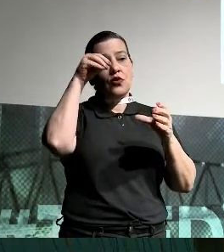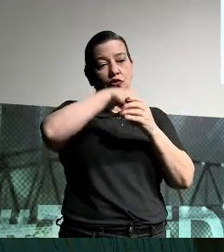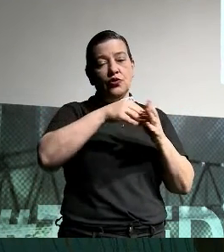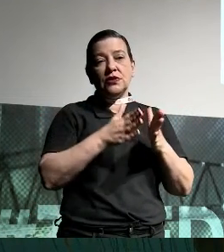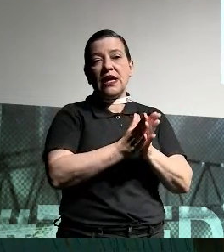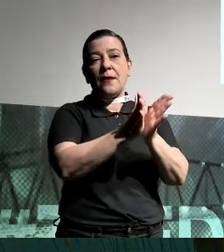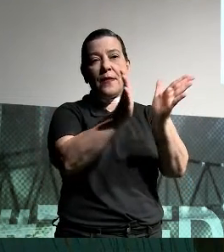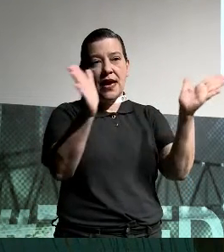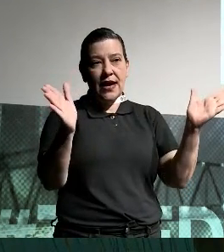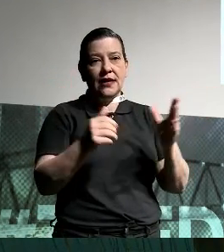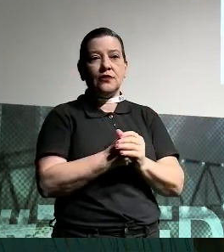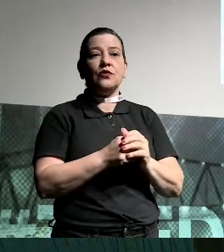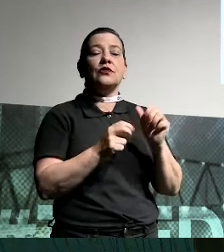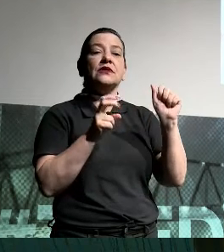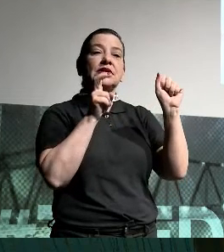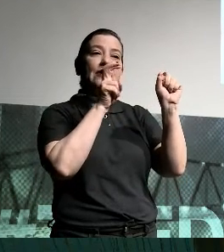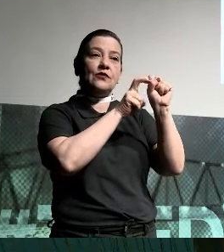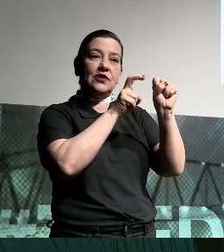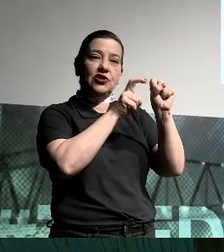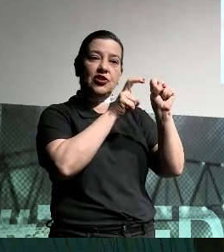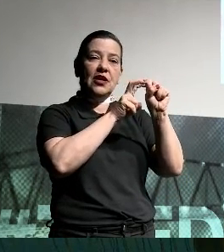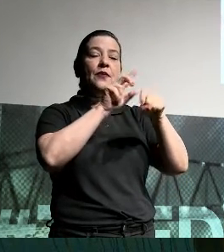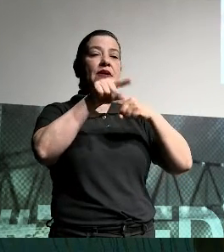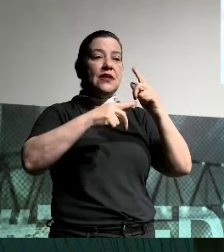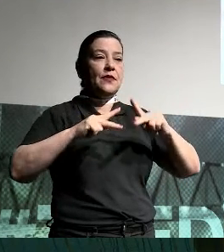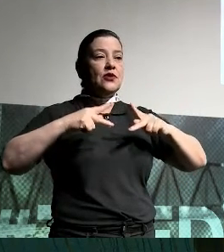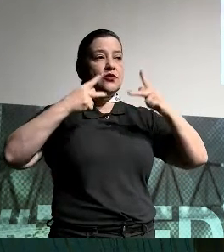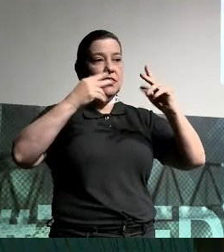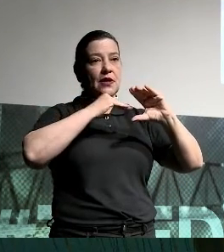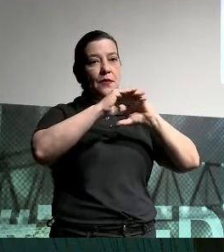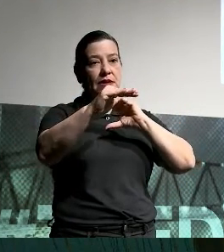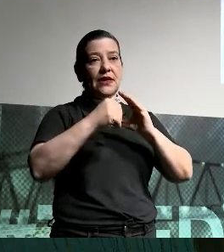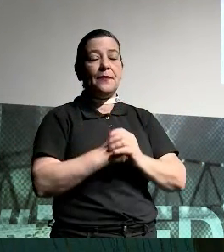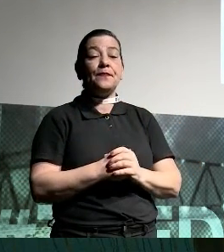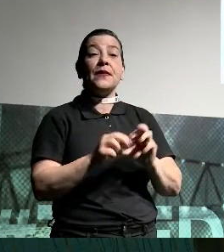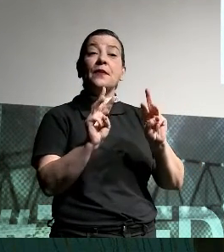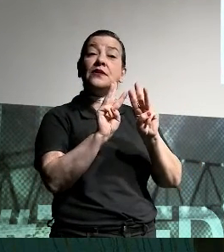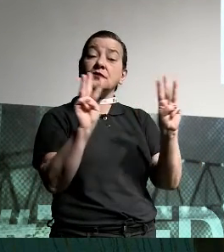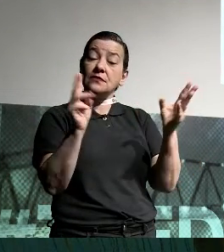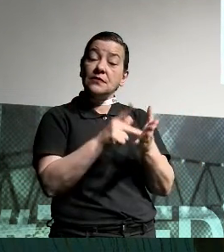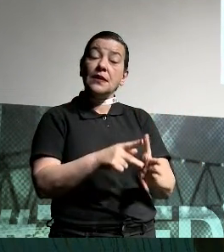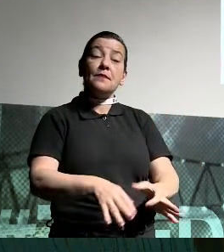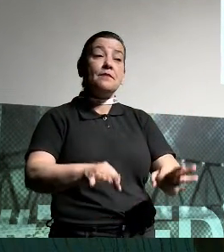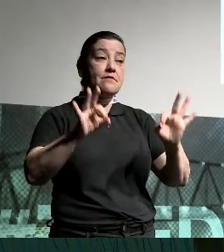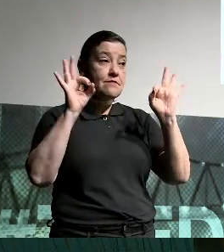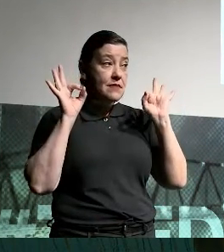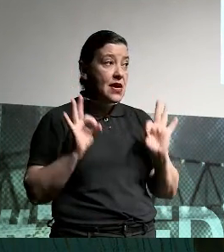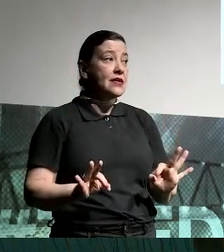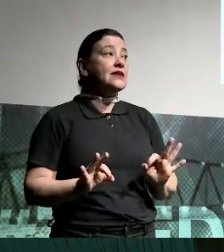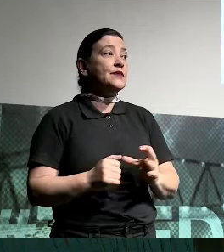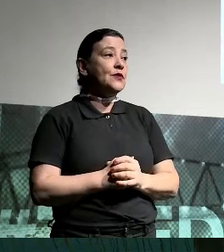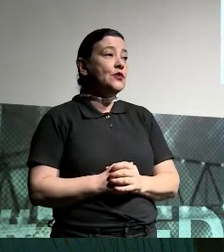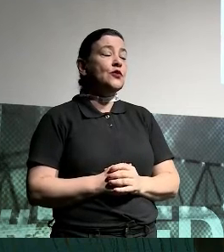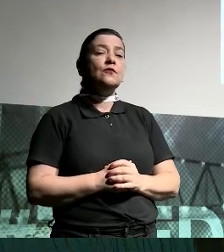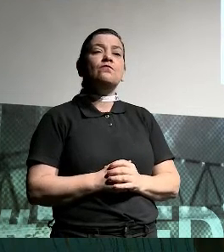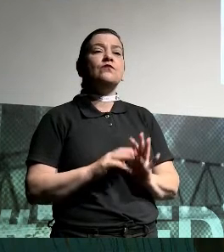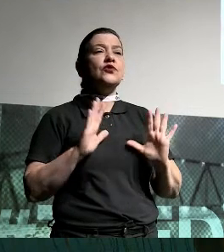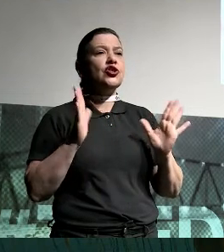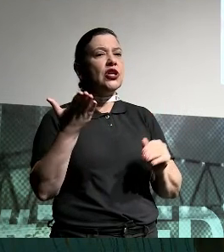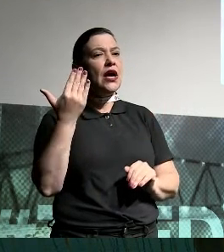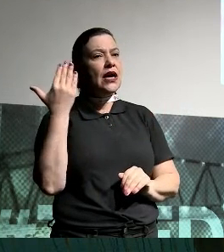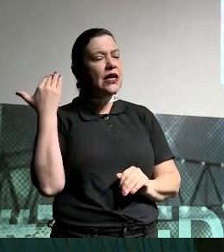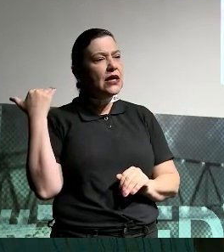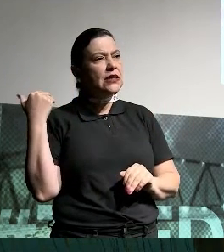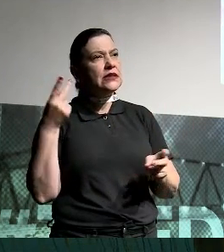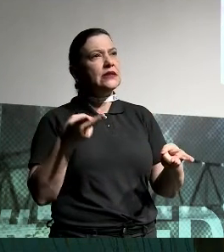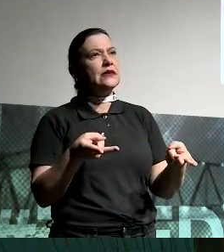aberto, está lá no GitHub. Depois vai ter um link para isso. Mas esse site, ele é de fato tudo que a gente viu. Tá?